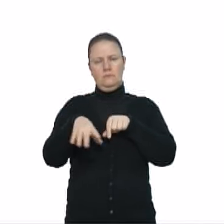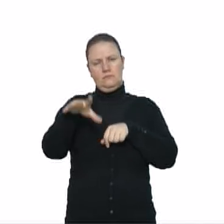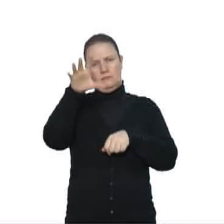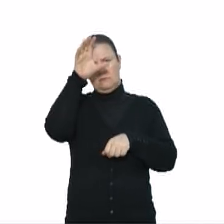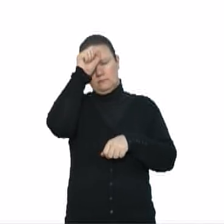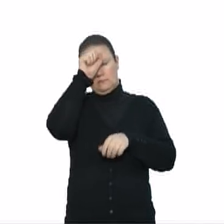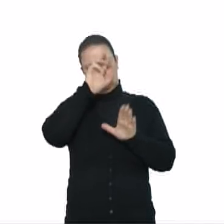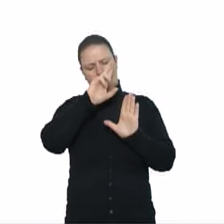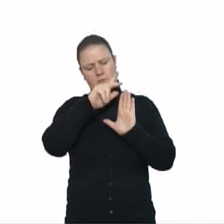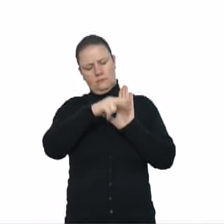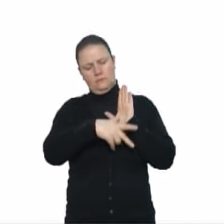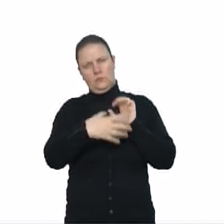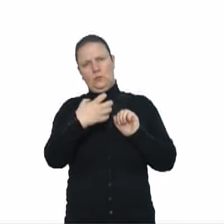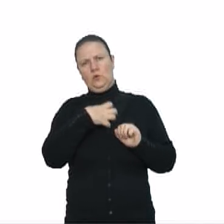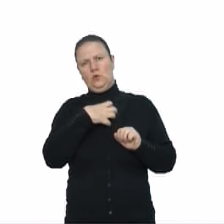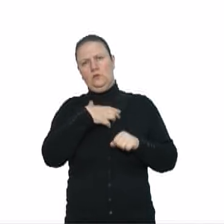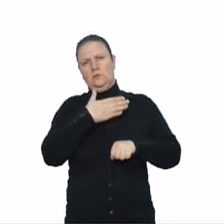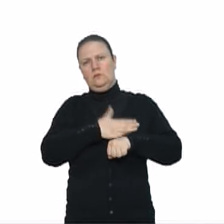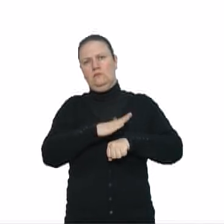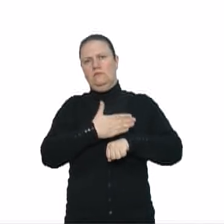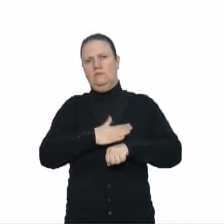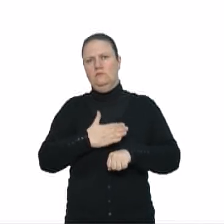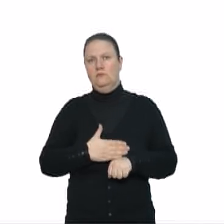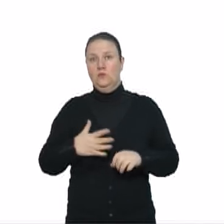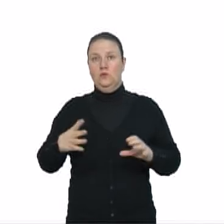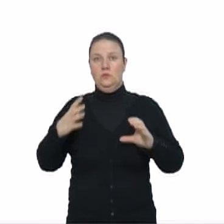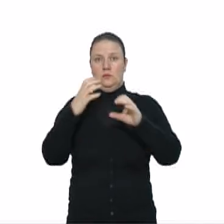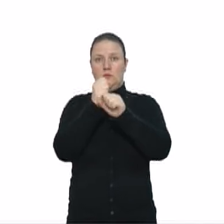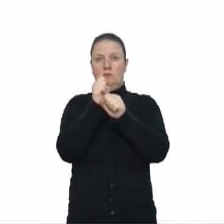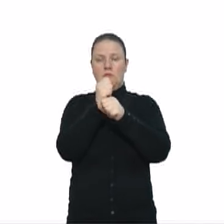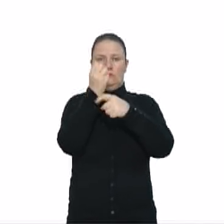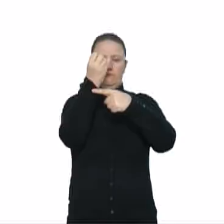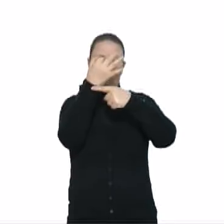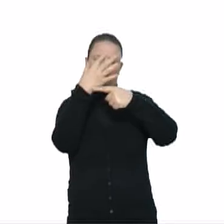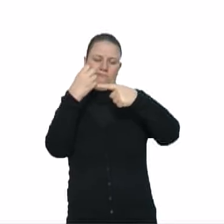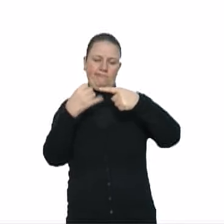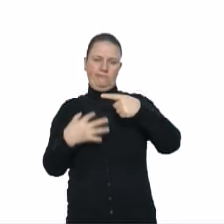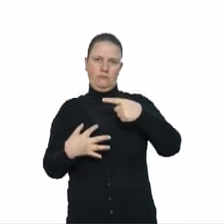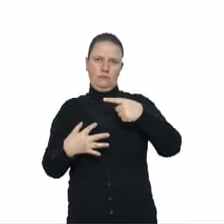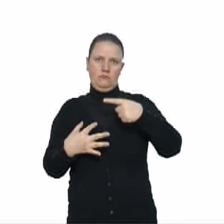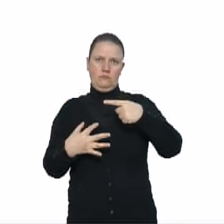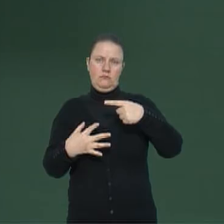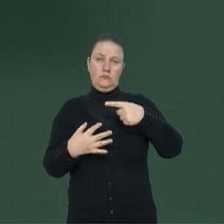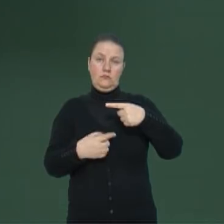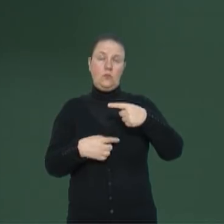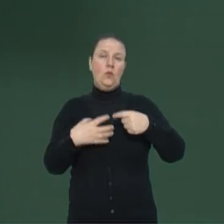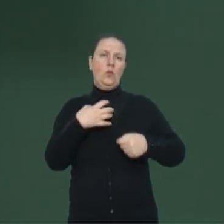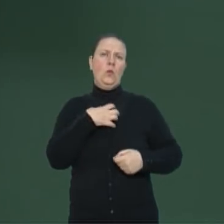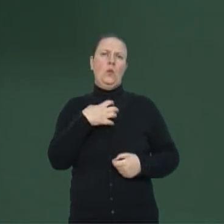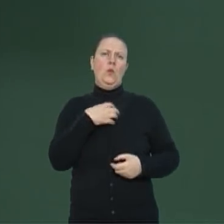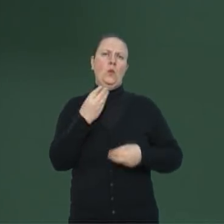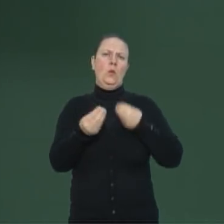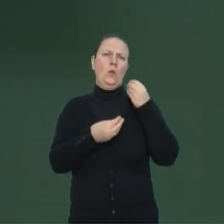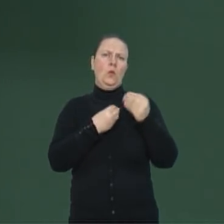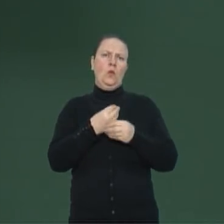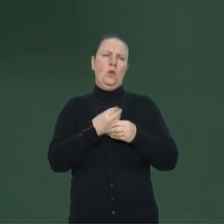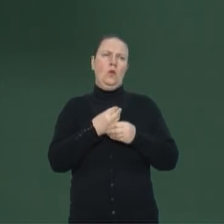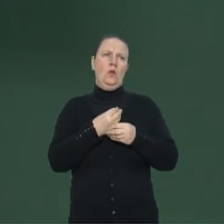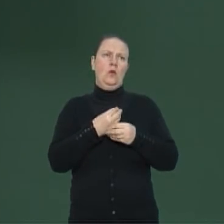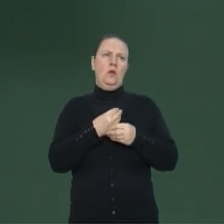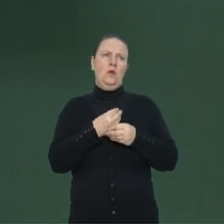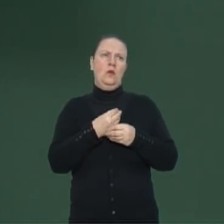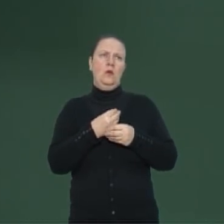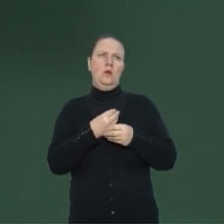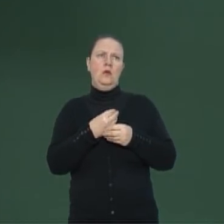diversas formas de resolver uma soma de fração com um número, né? Uma delas é o quê? Você pega o denominador, multiplica